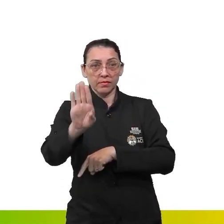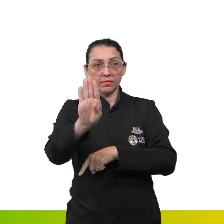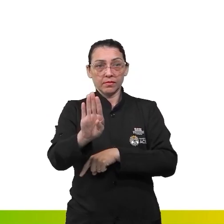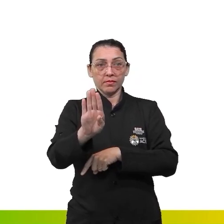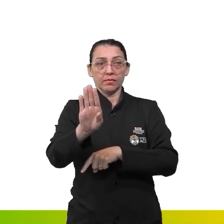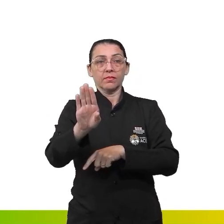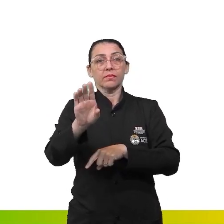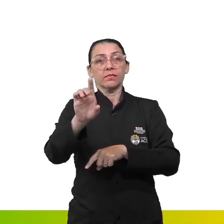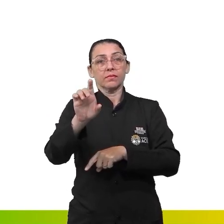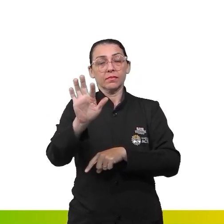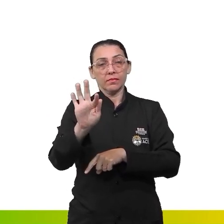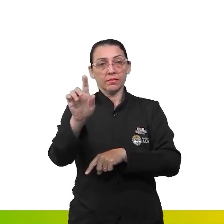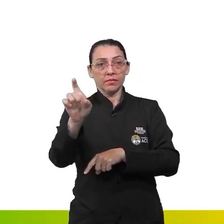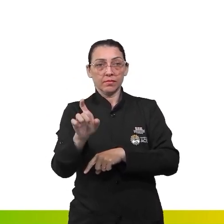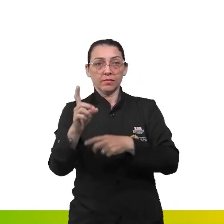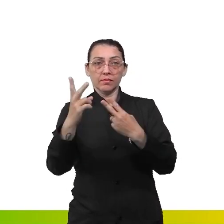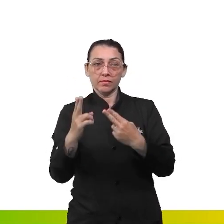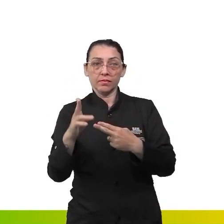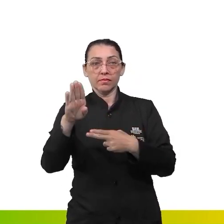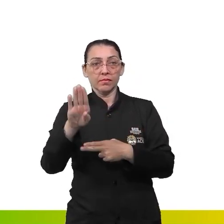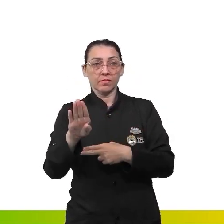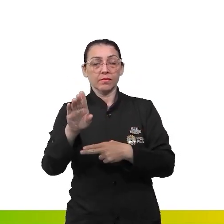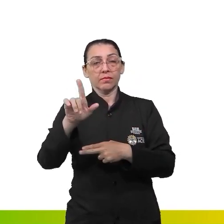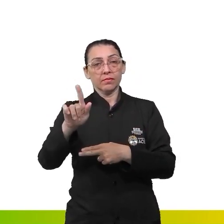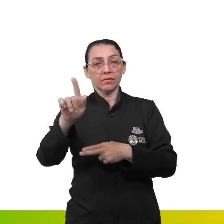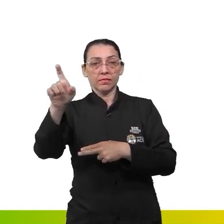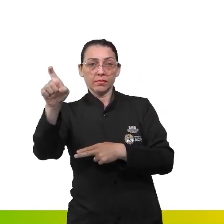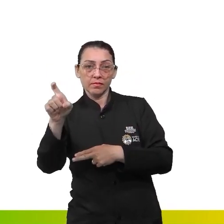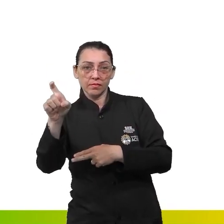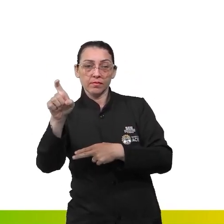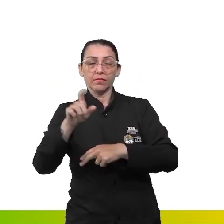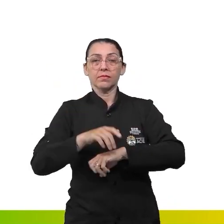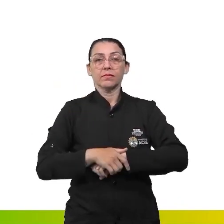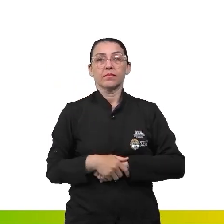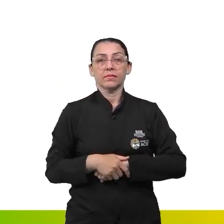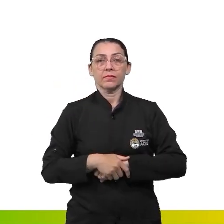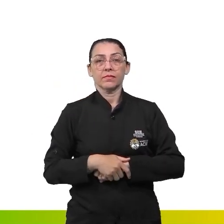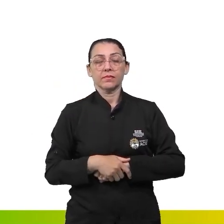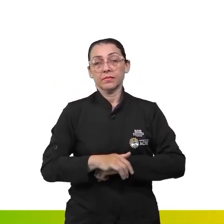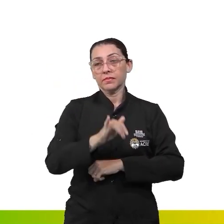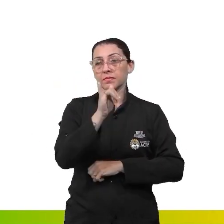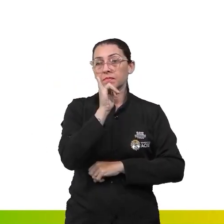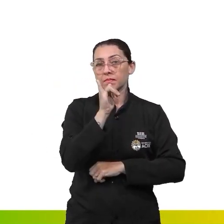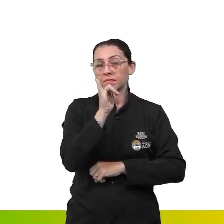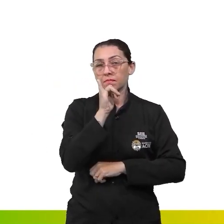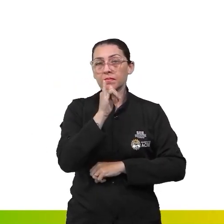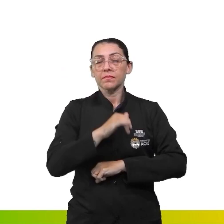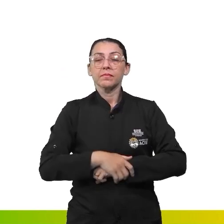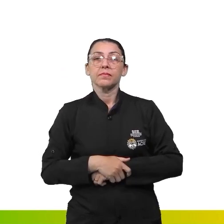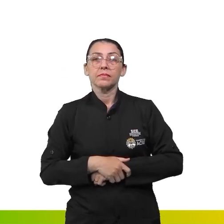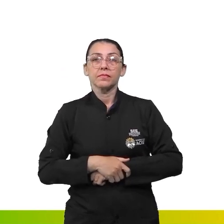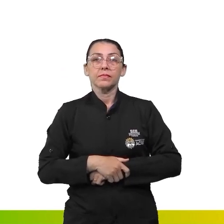elevado a f de x é igual a b elevado a g de x. Por exemplo,